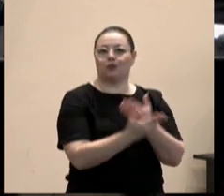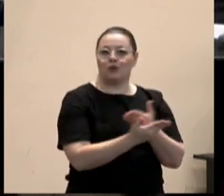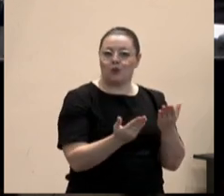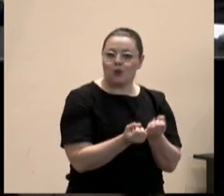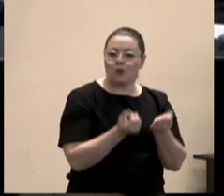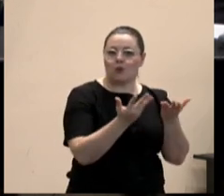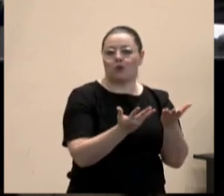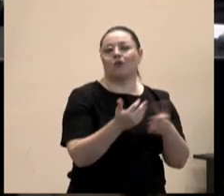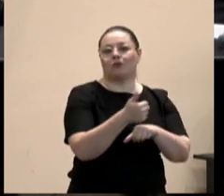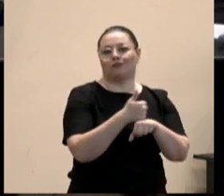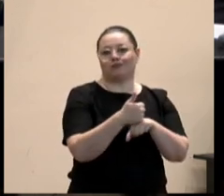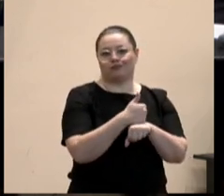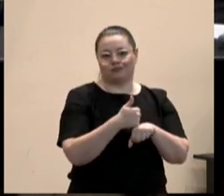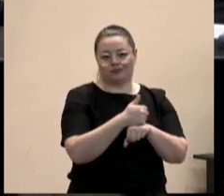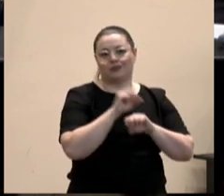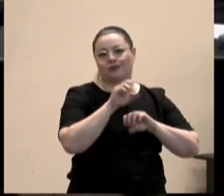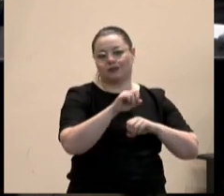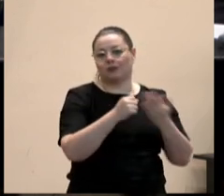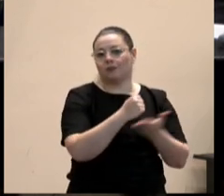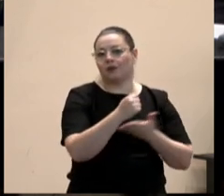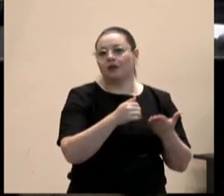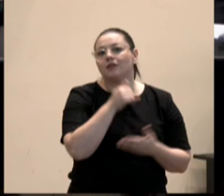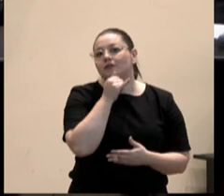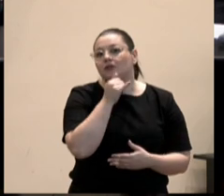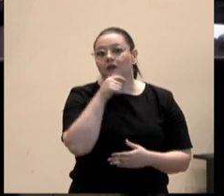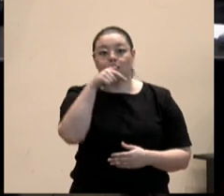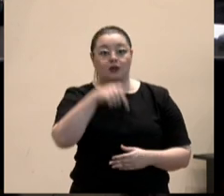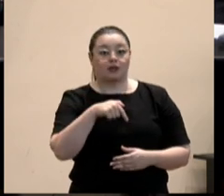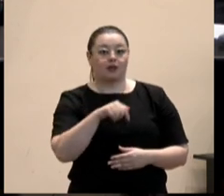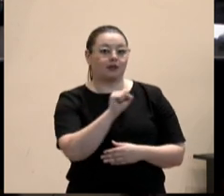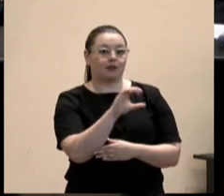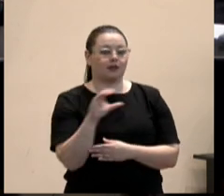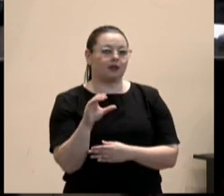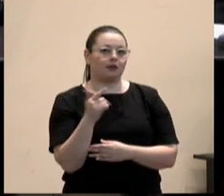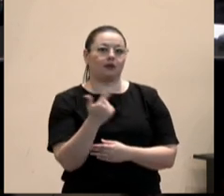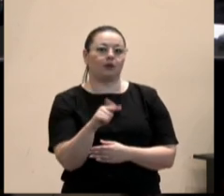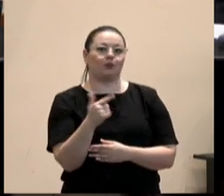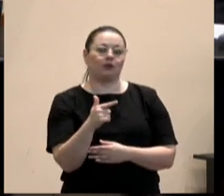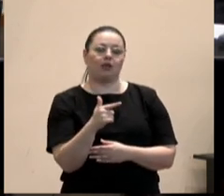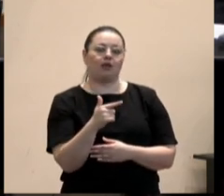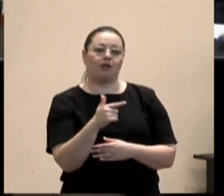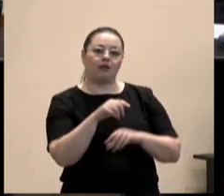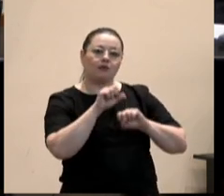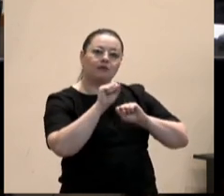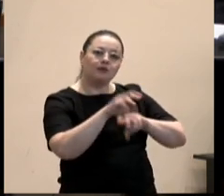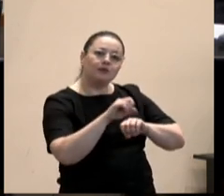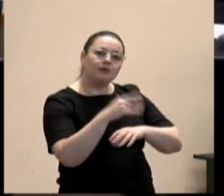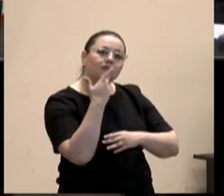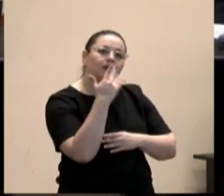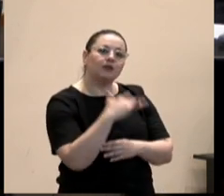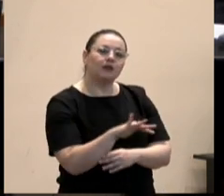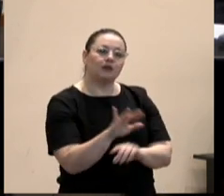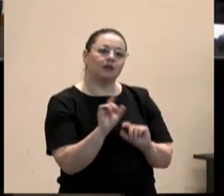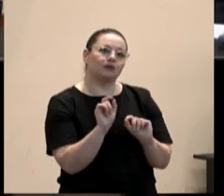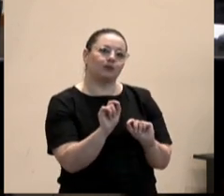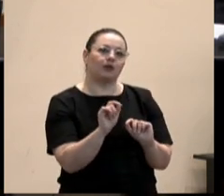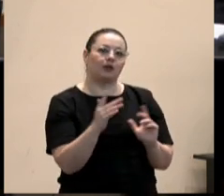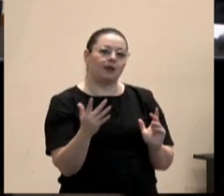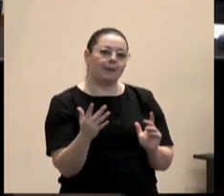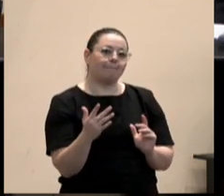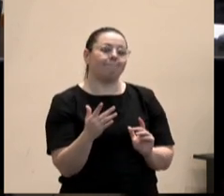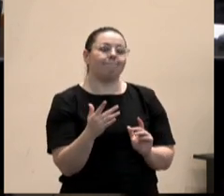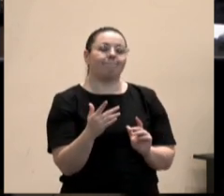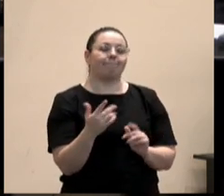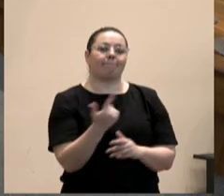básica. Por exemplo, nós não temos aqui em Santa Catarina para os anos iniciais, embora tenha uma unidocência que não